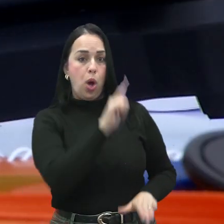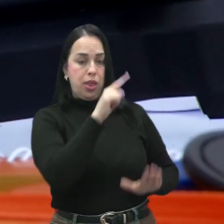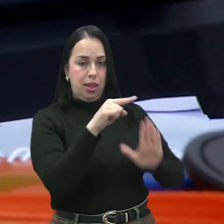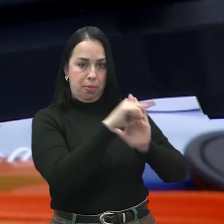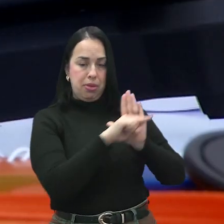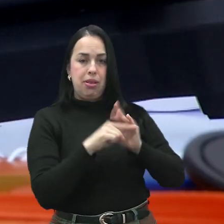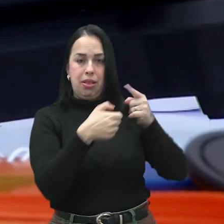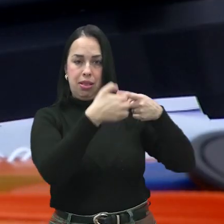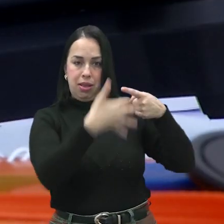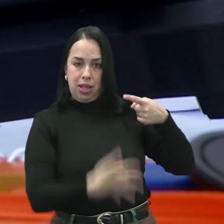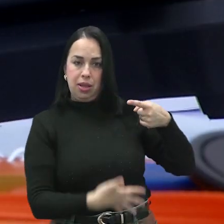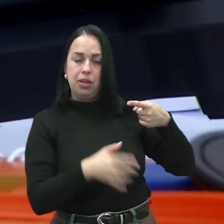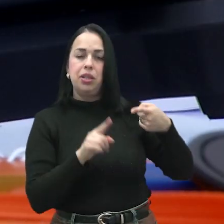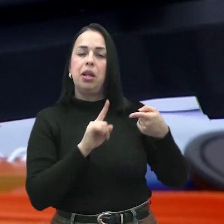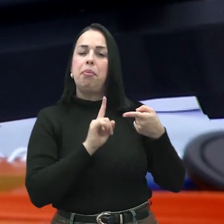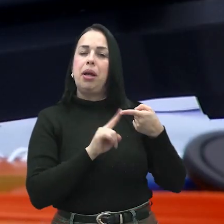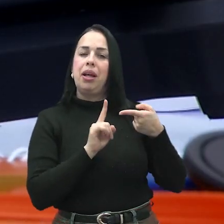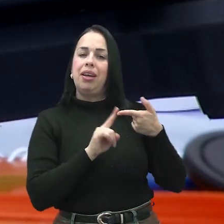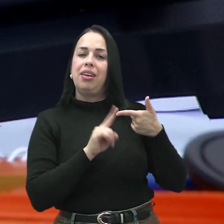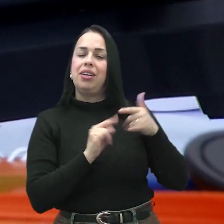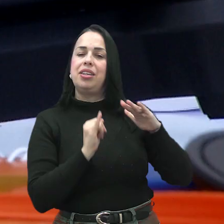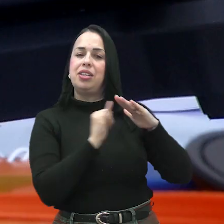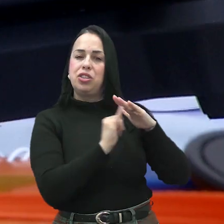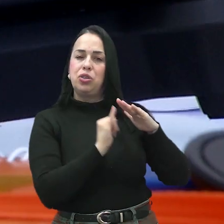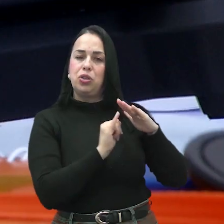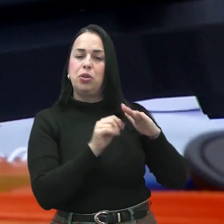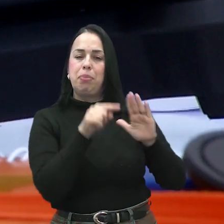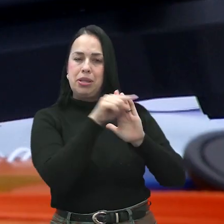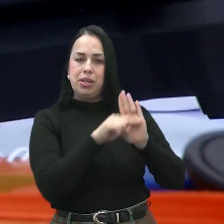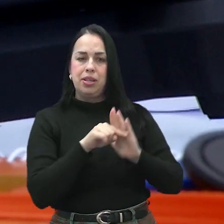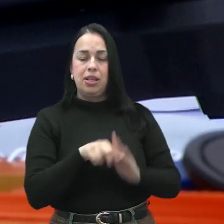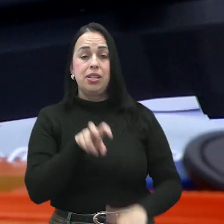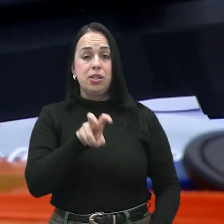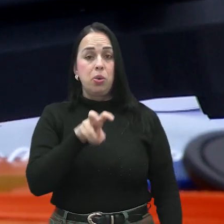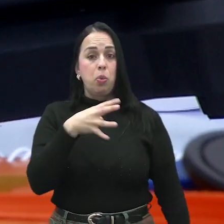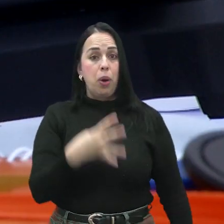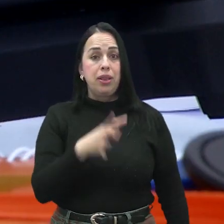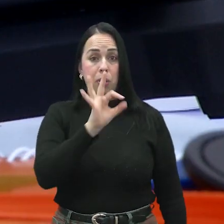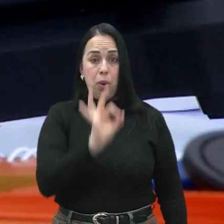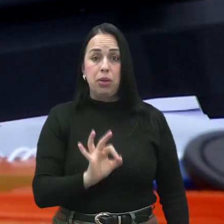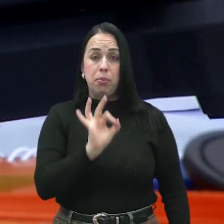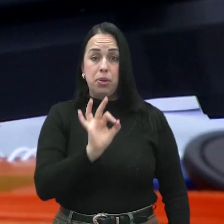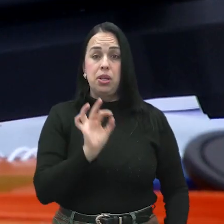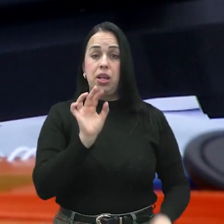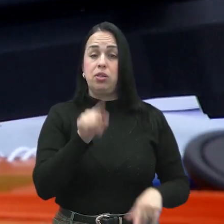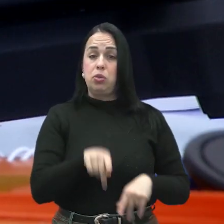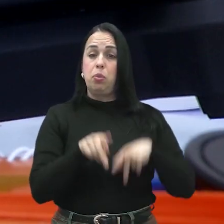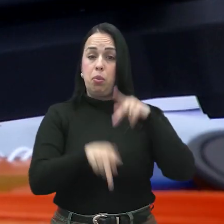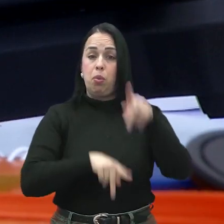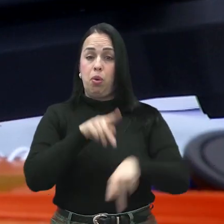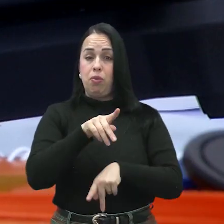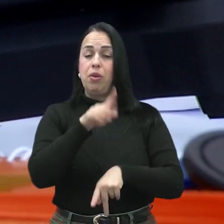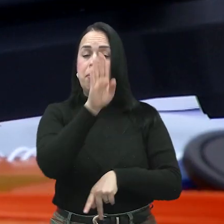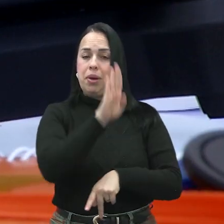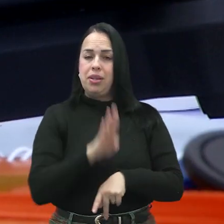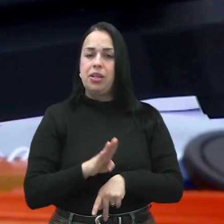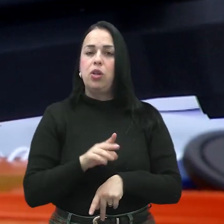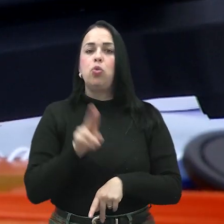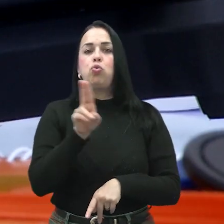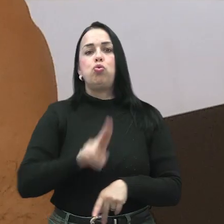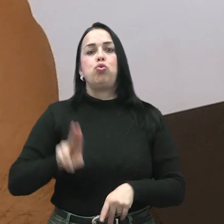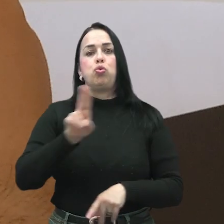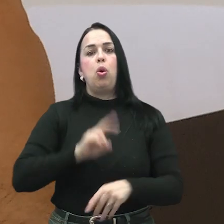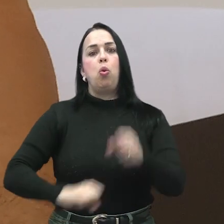outro levantamento do Google e Instituto de Pesquisa Ipsos, 54% dos brasileiros usaram